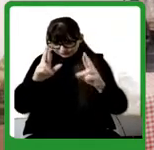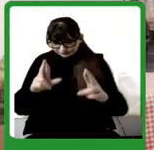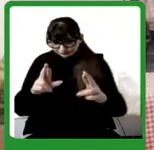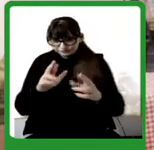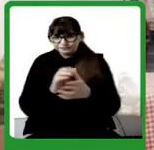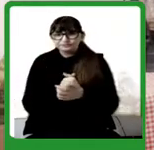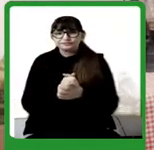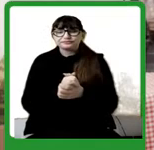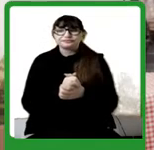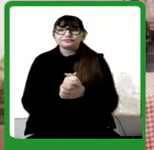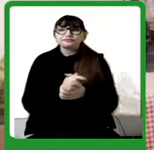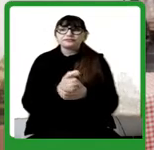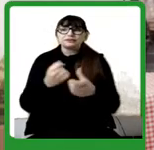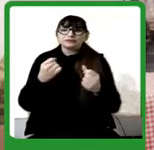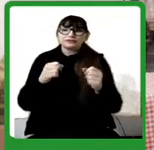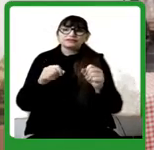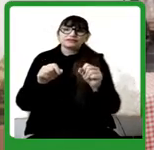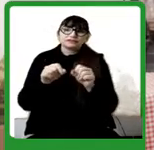tinha que levar bebida, né?